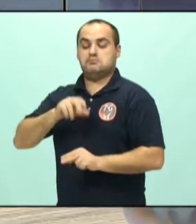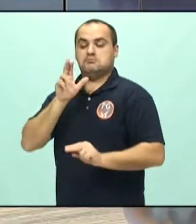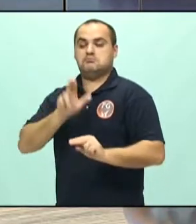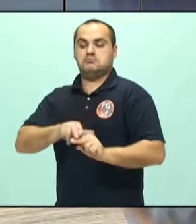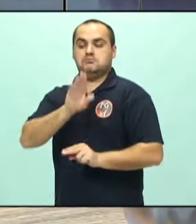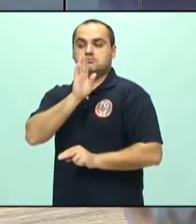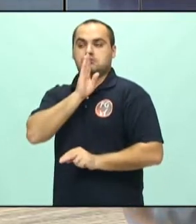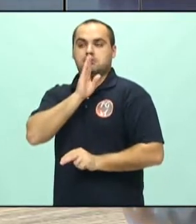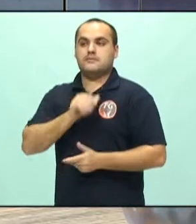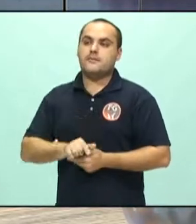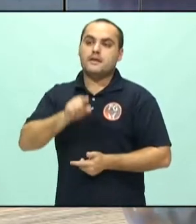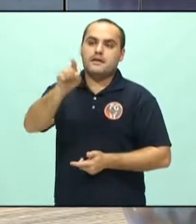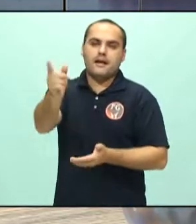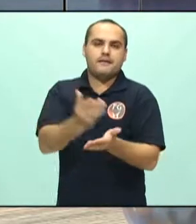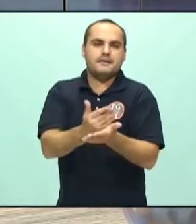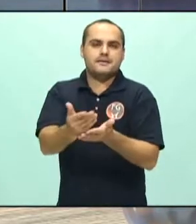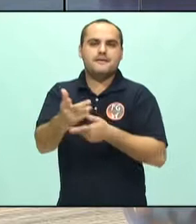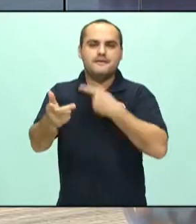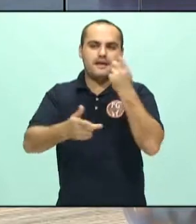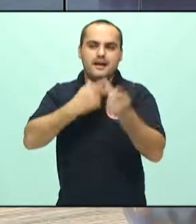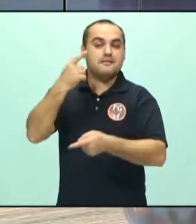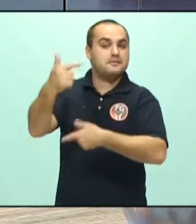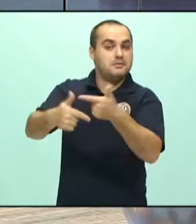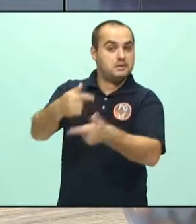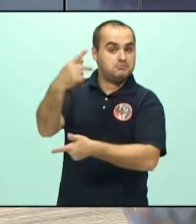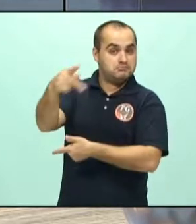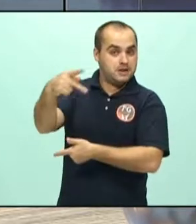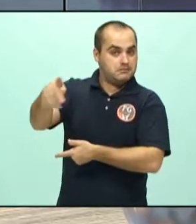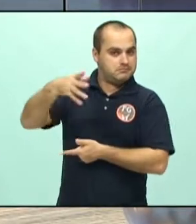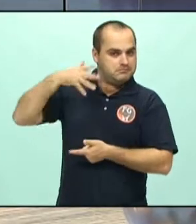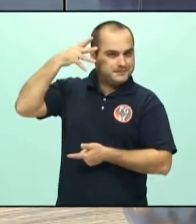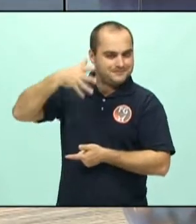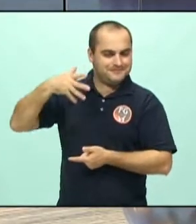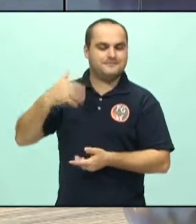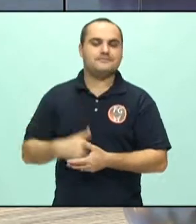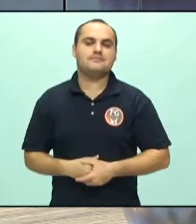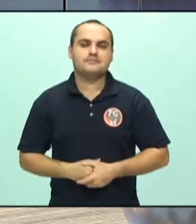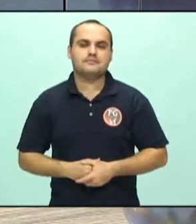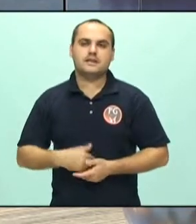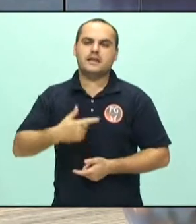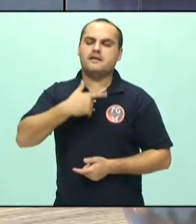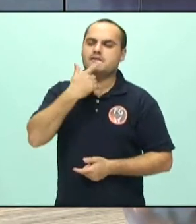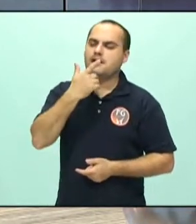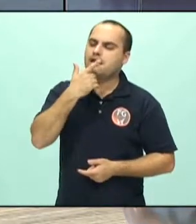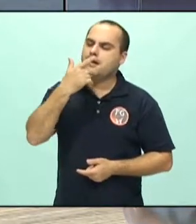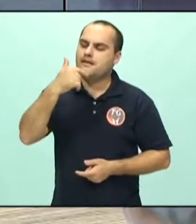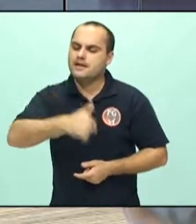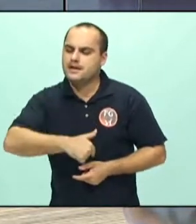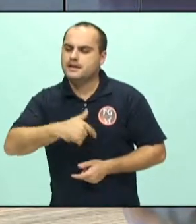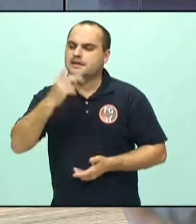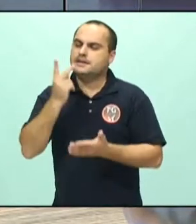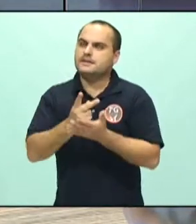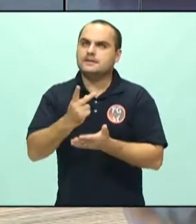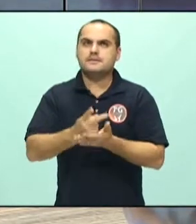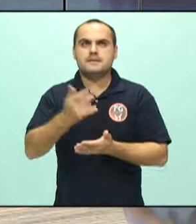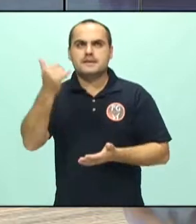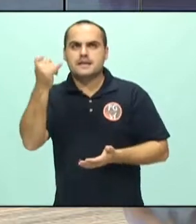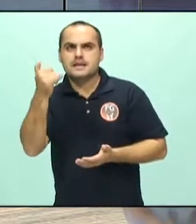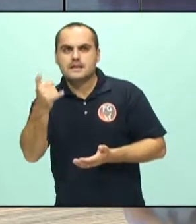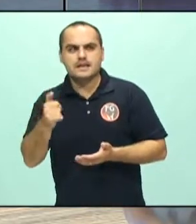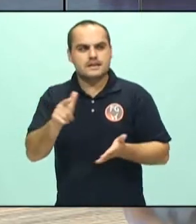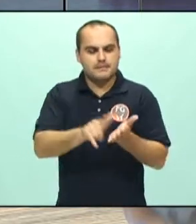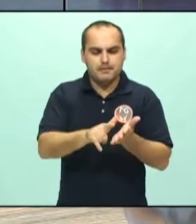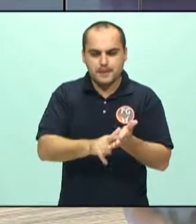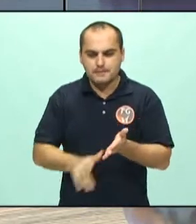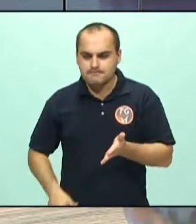começou a falar, assim, sobre suas obras. E ele falando toda vez como ele se inspirava, que ele sempre tinha uma caneta e um papel no